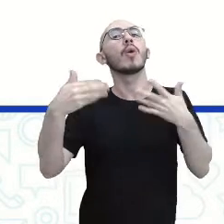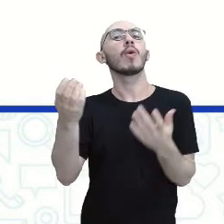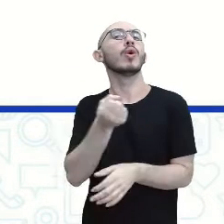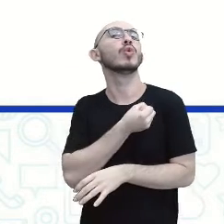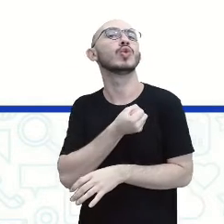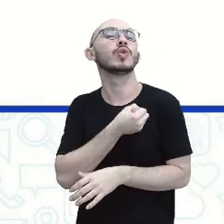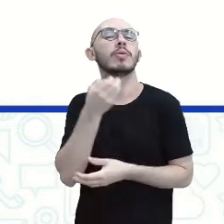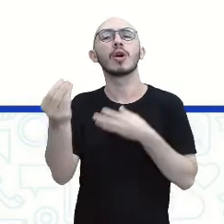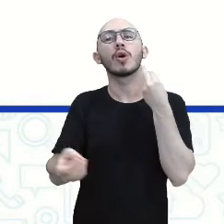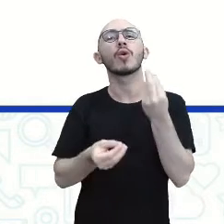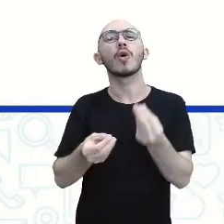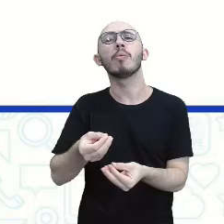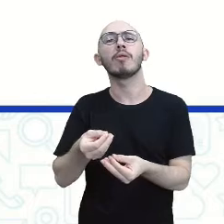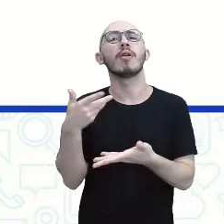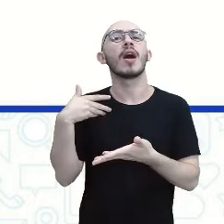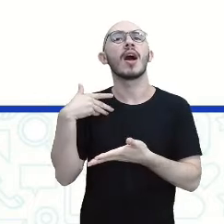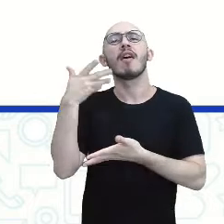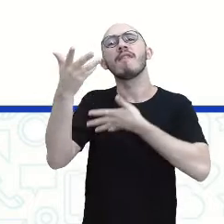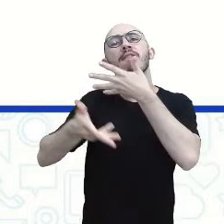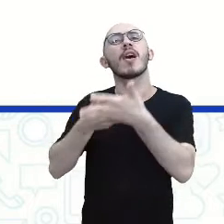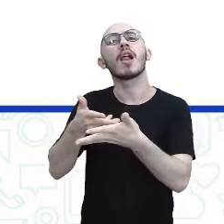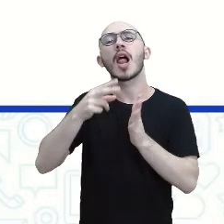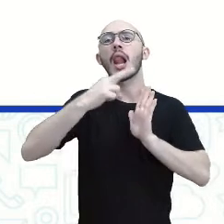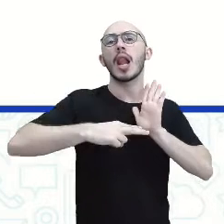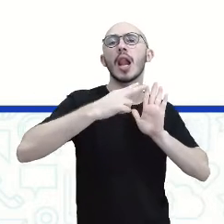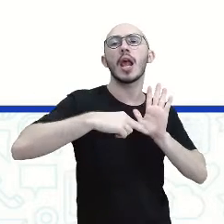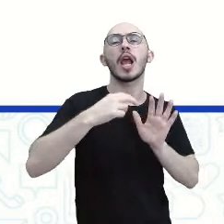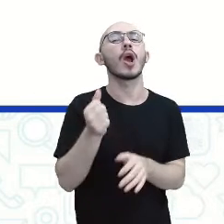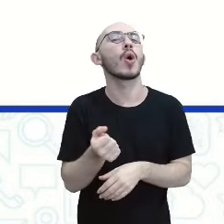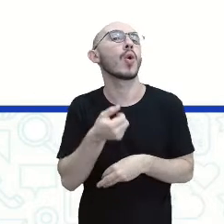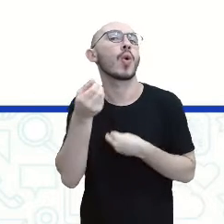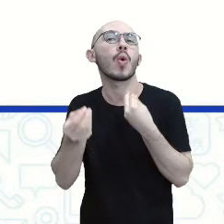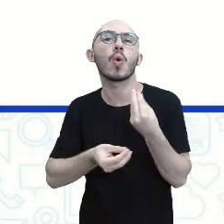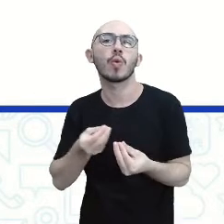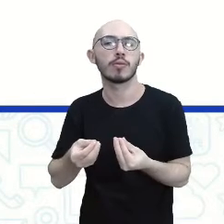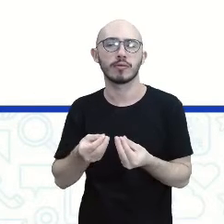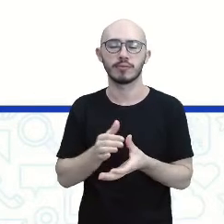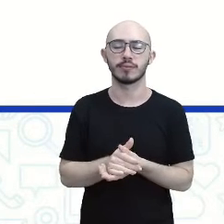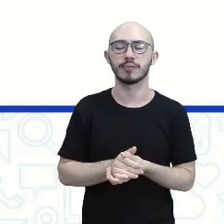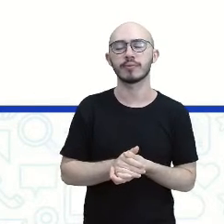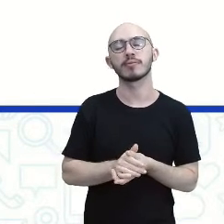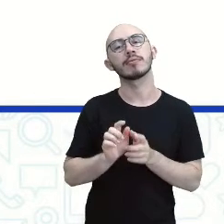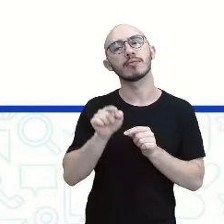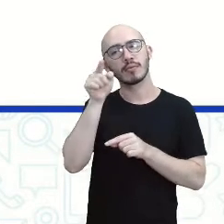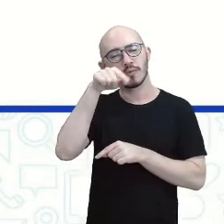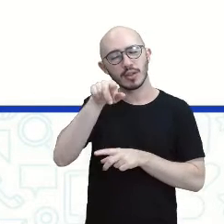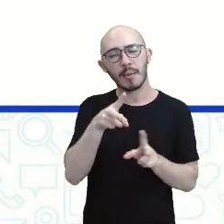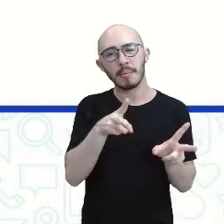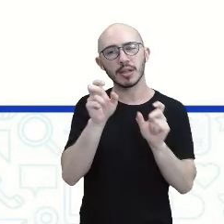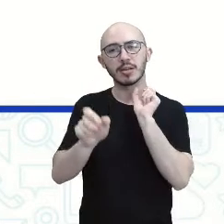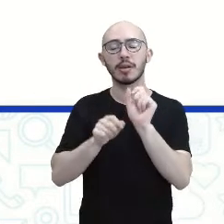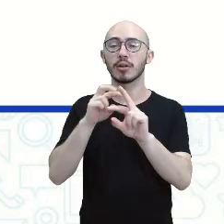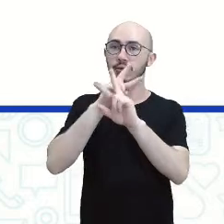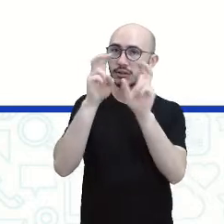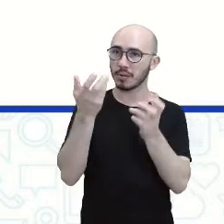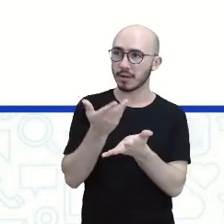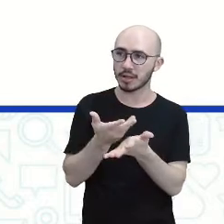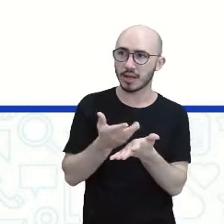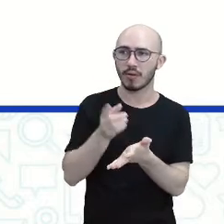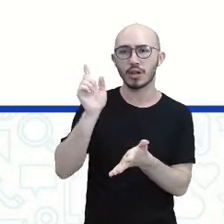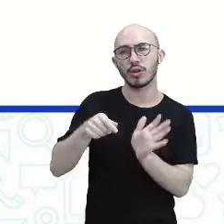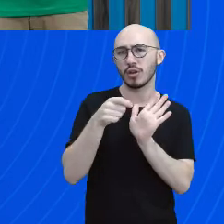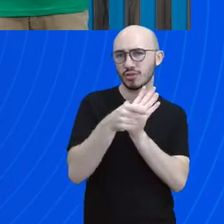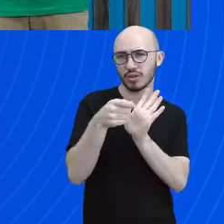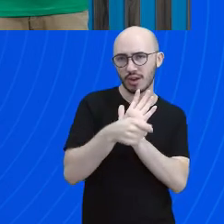como é que a gente lê esse número aí, tá certo? Daqui a pouco ele aparece, mas se você perceber, o tema da aula não é só